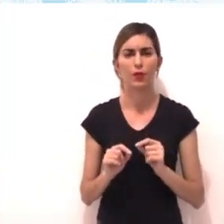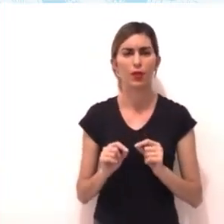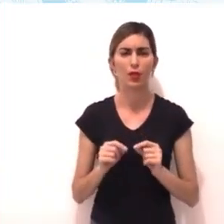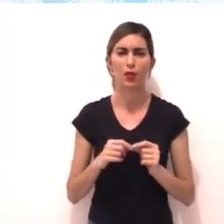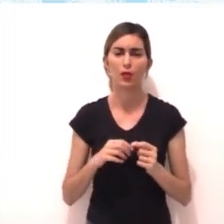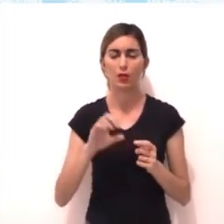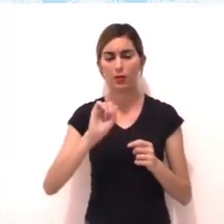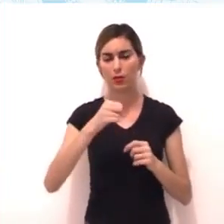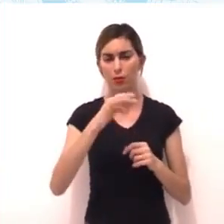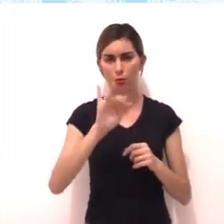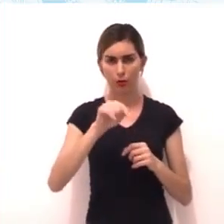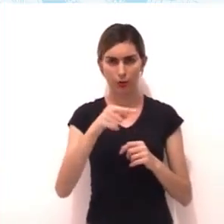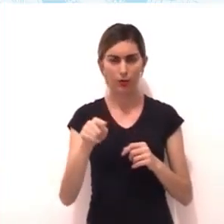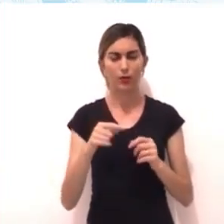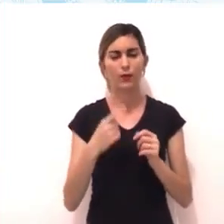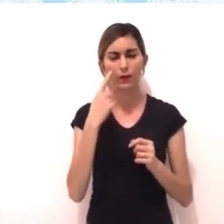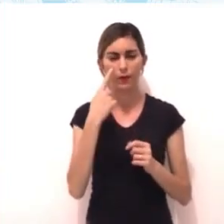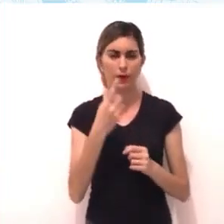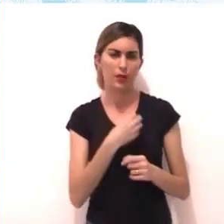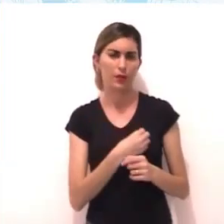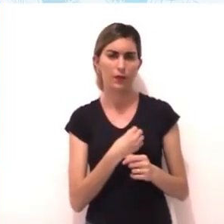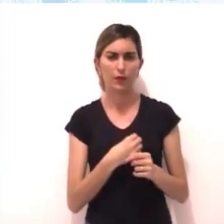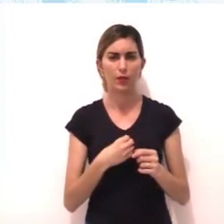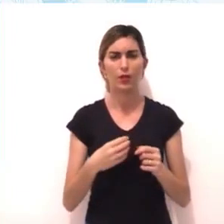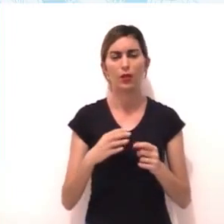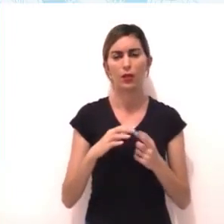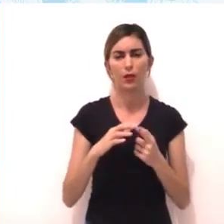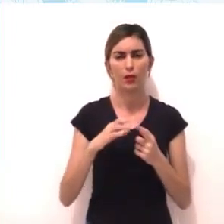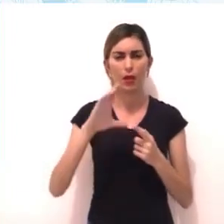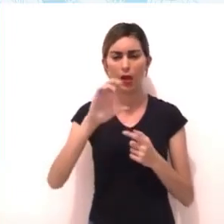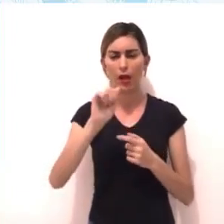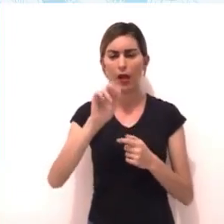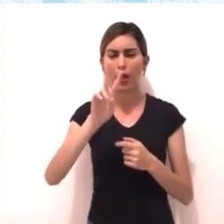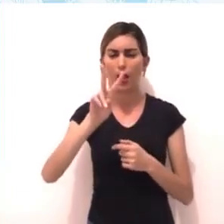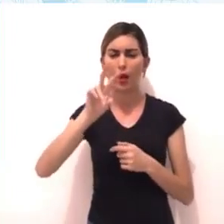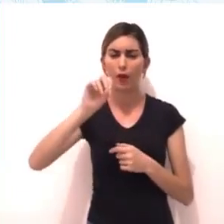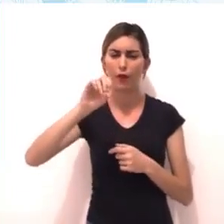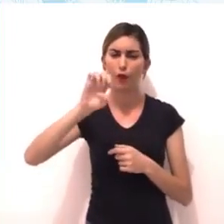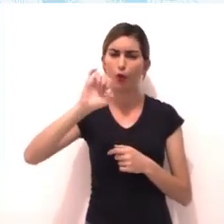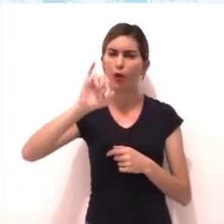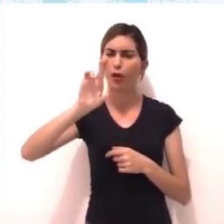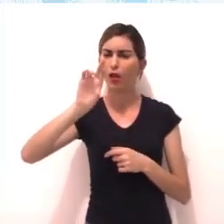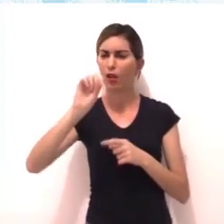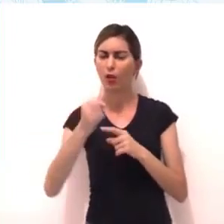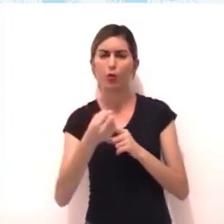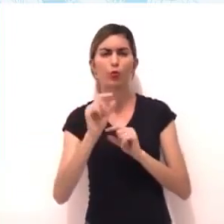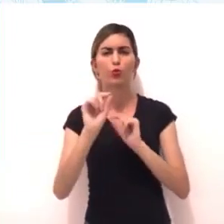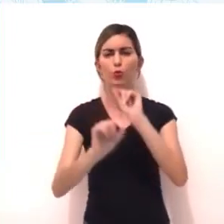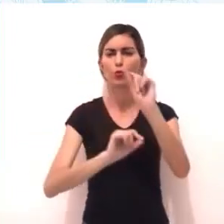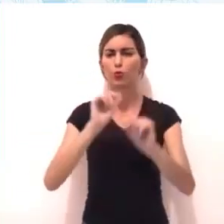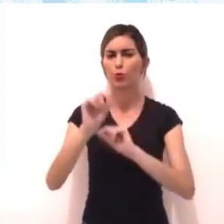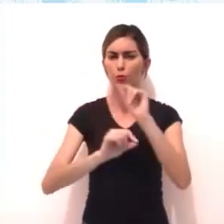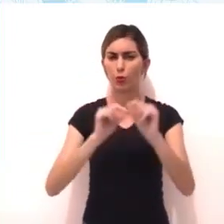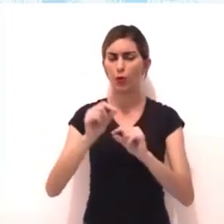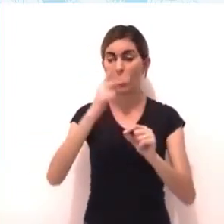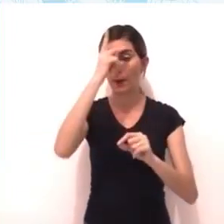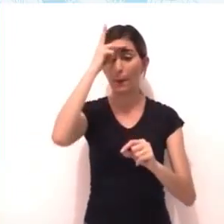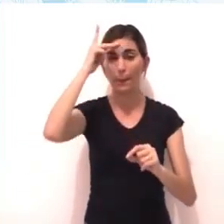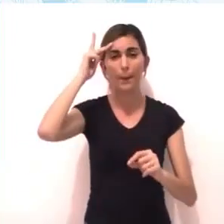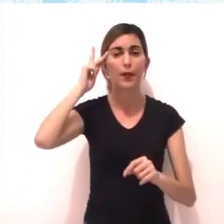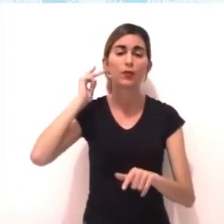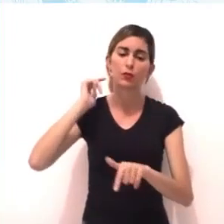a situação que vivem os carvoeiros. O que são os carvoeiros? São pessoas